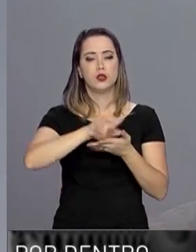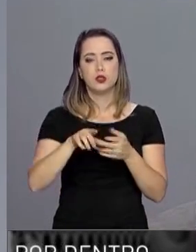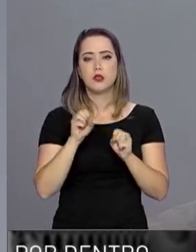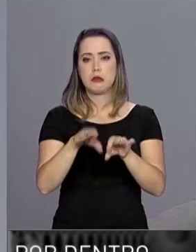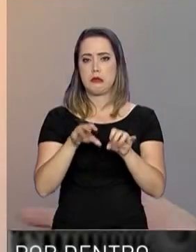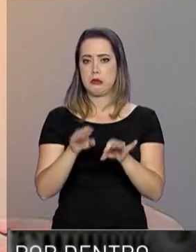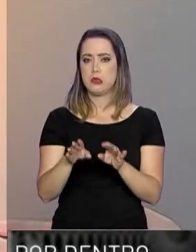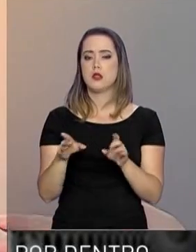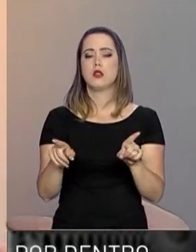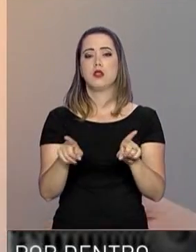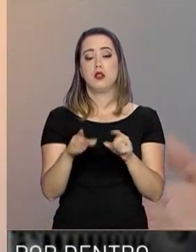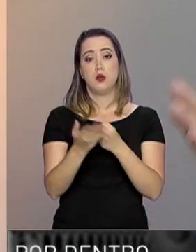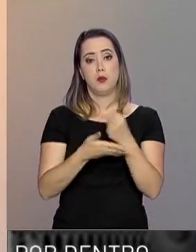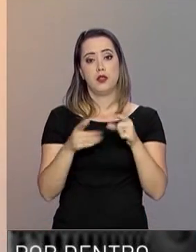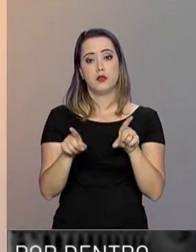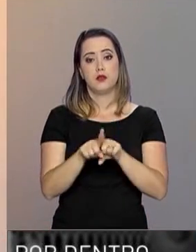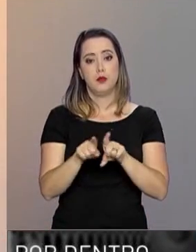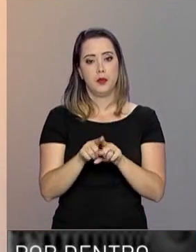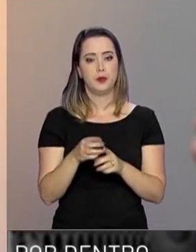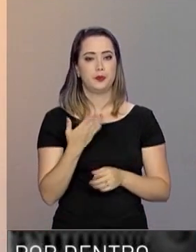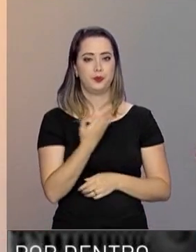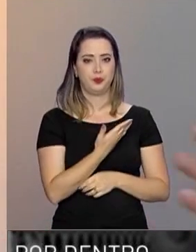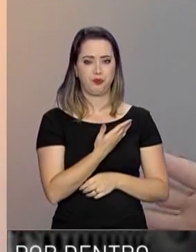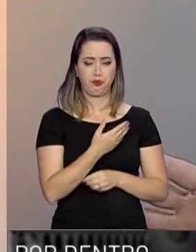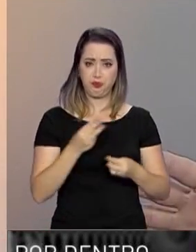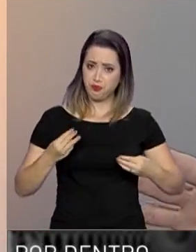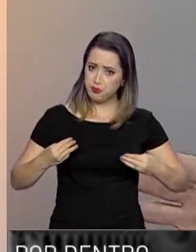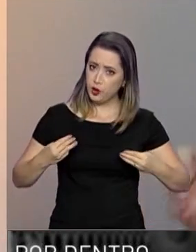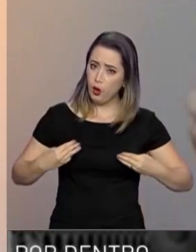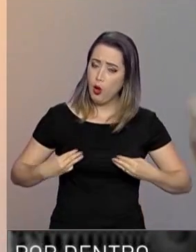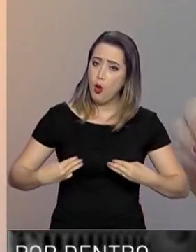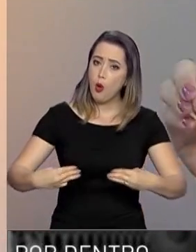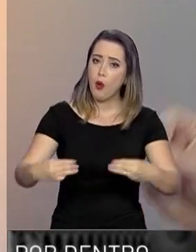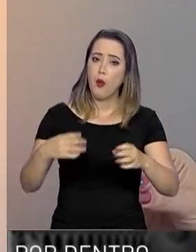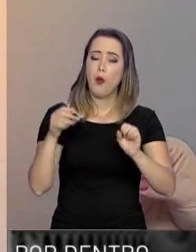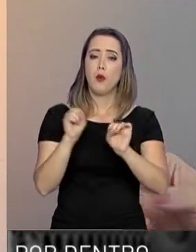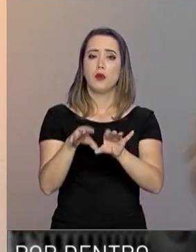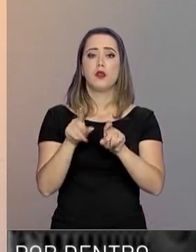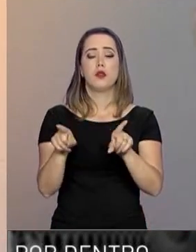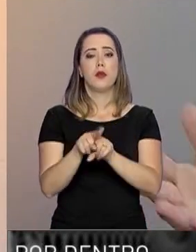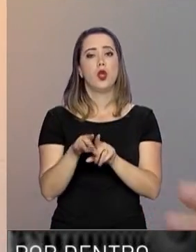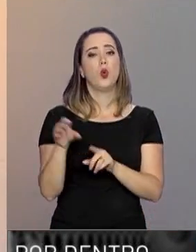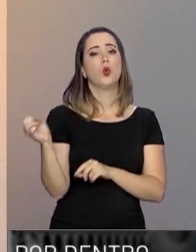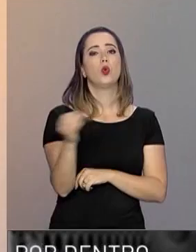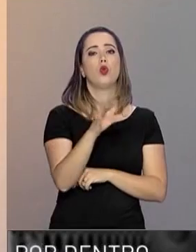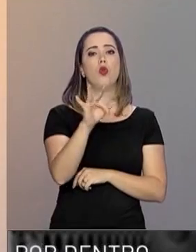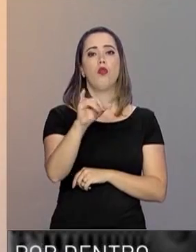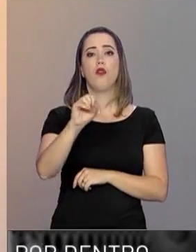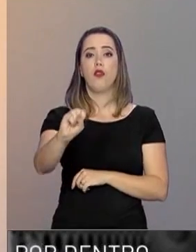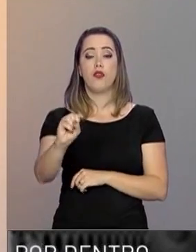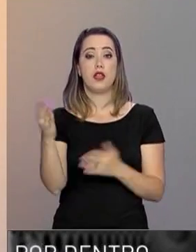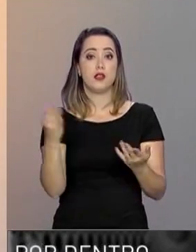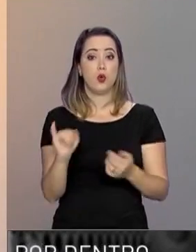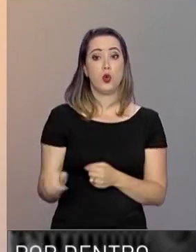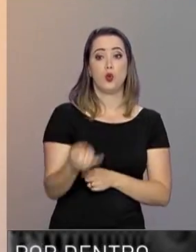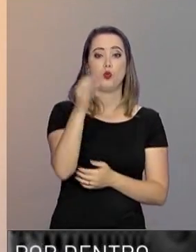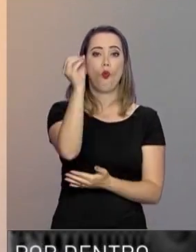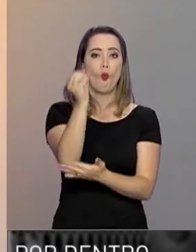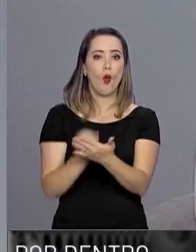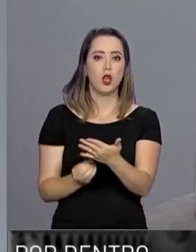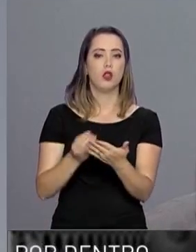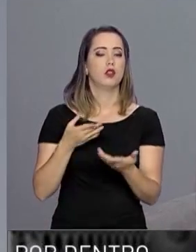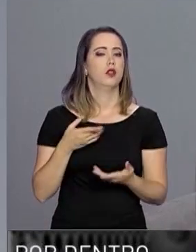básica também. O MEC lançou também um novo FIES com a modalidade juro zero. Por que o Ministério decidiu fazer modificações no